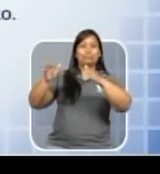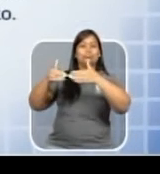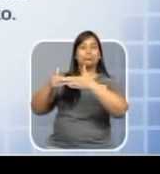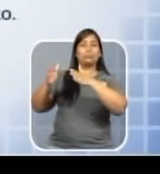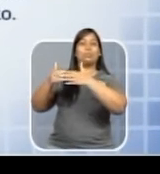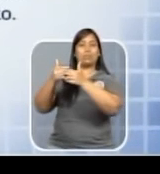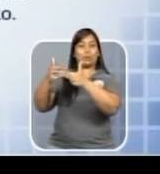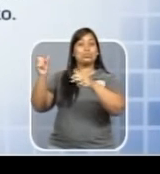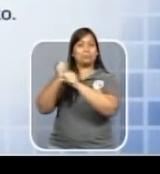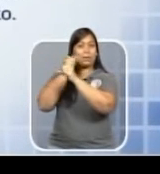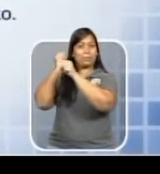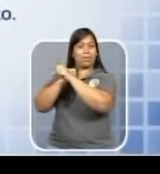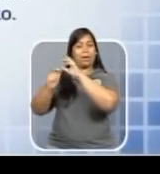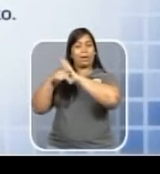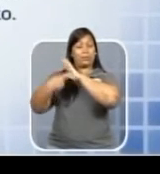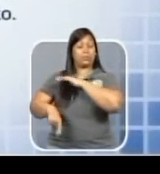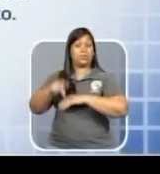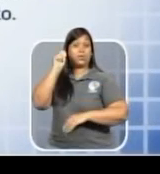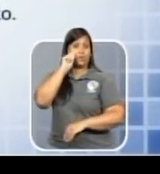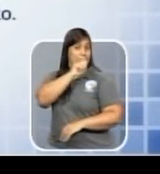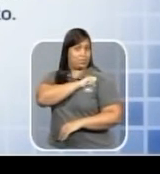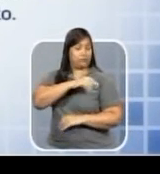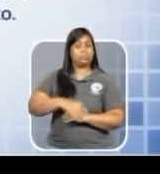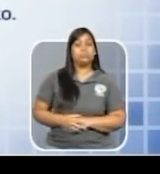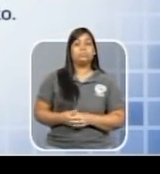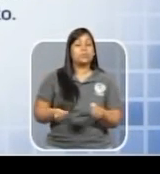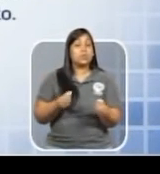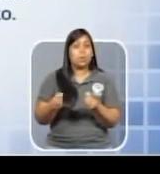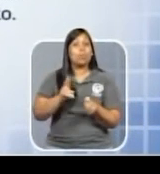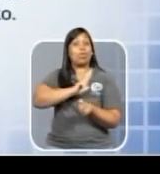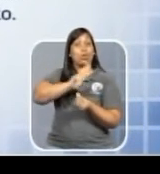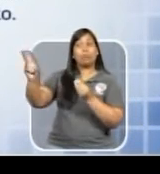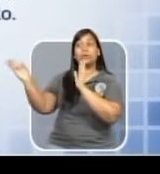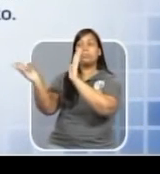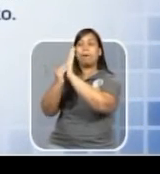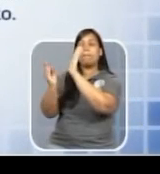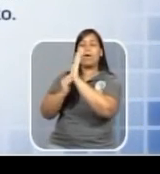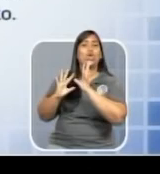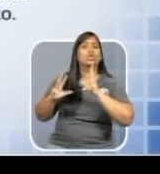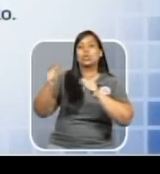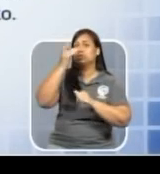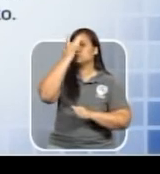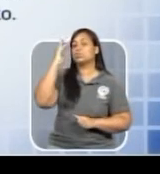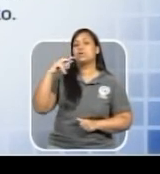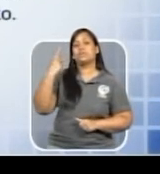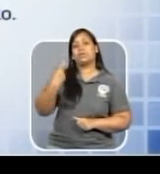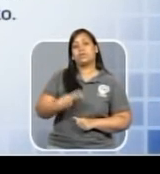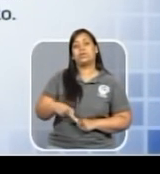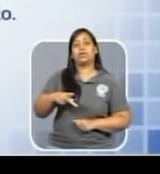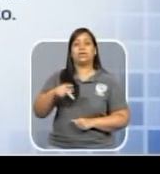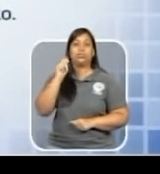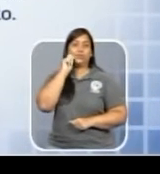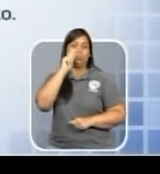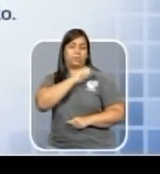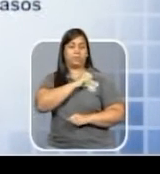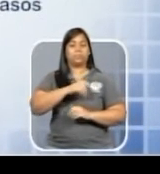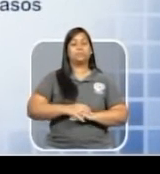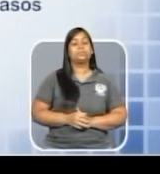obras públicas no município, fazendo constar o nome de todos os vereadores da